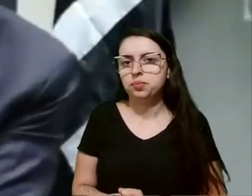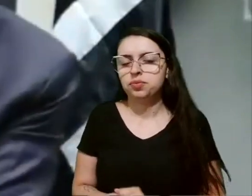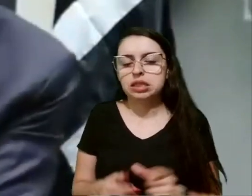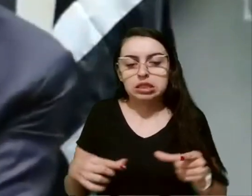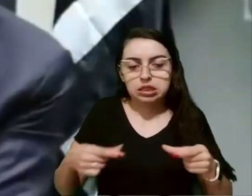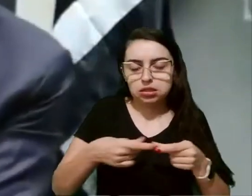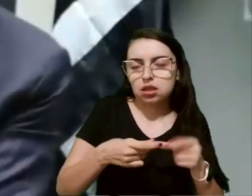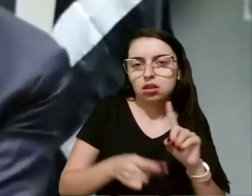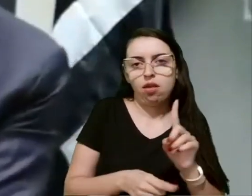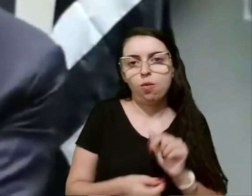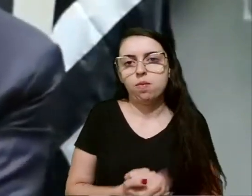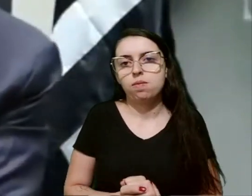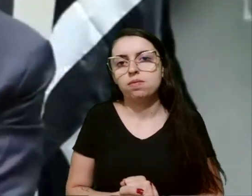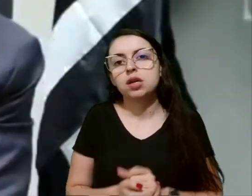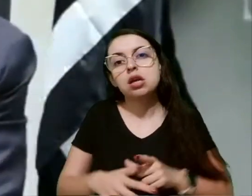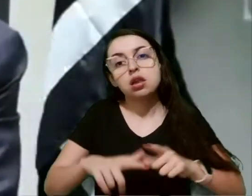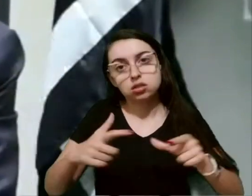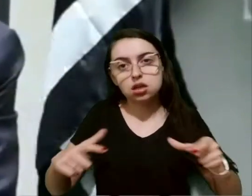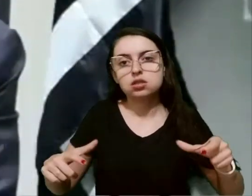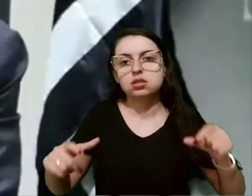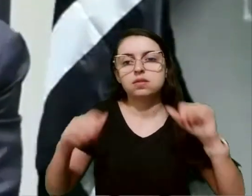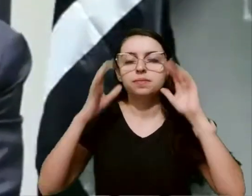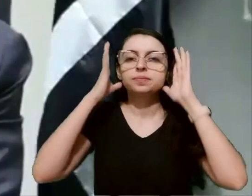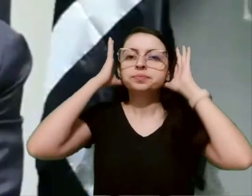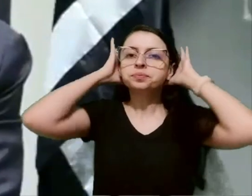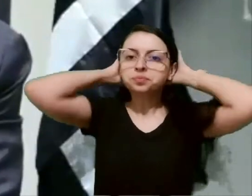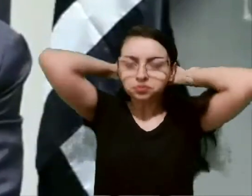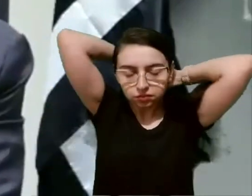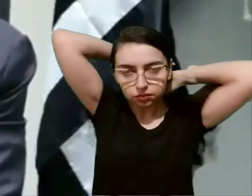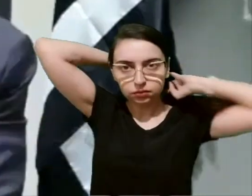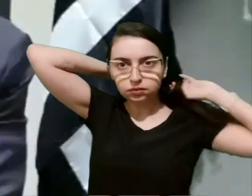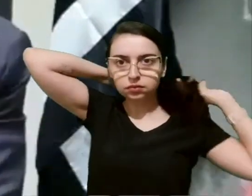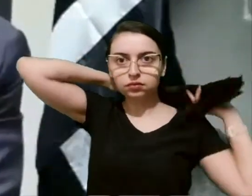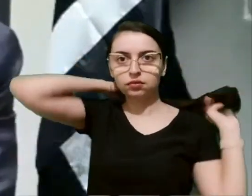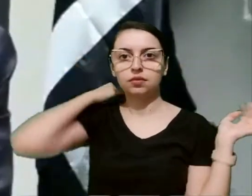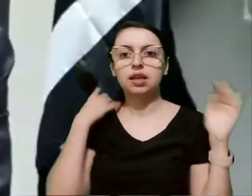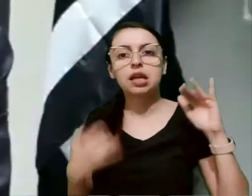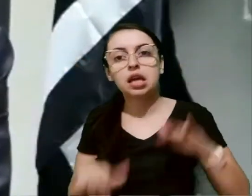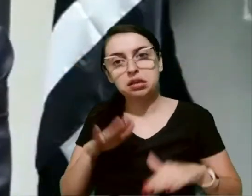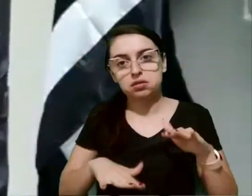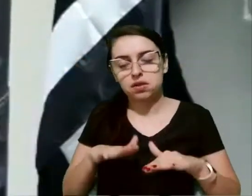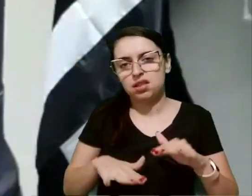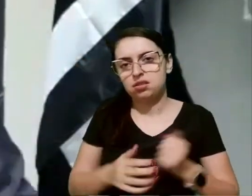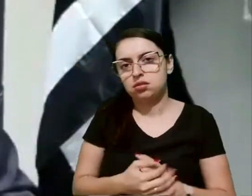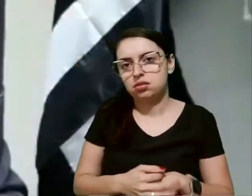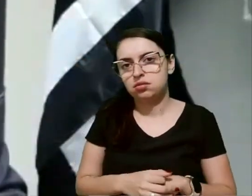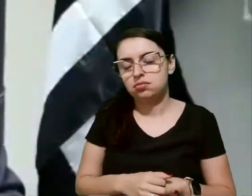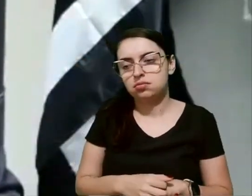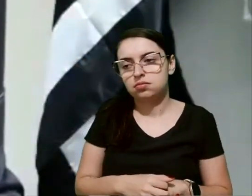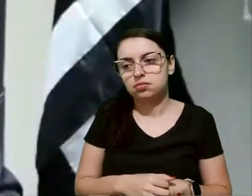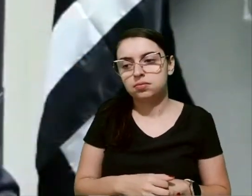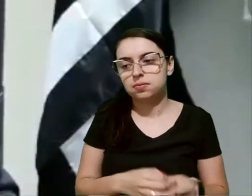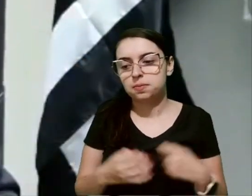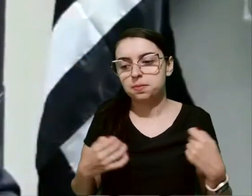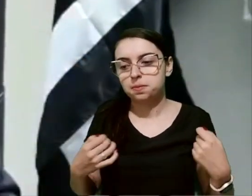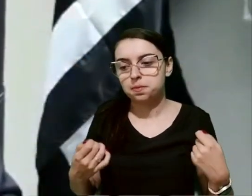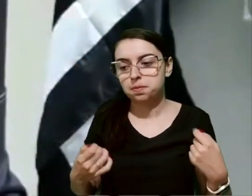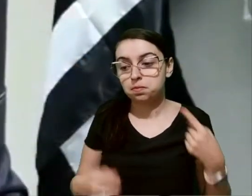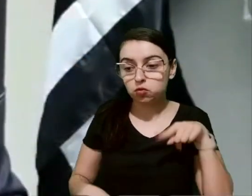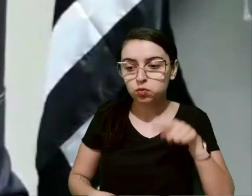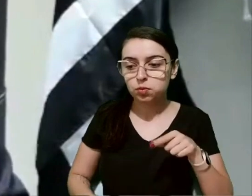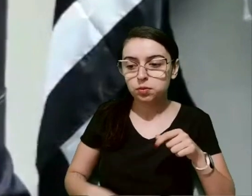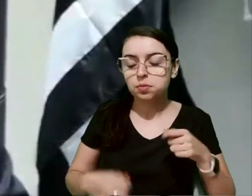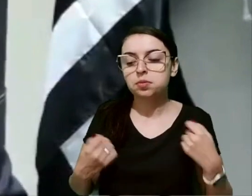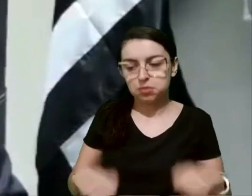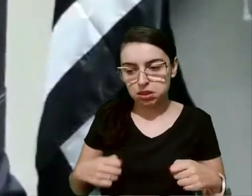restritos também, né. E, nesses casos, de fato, o